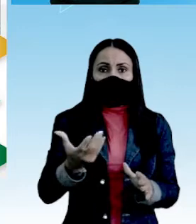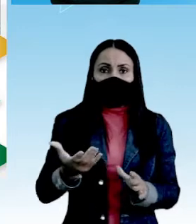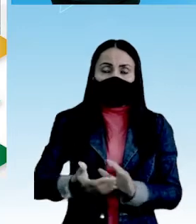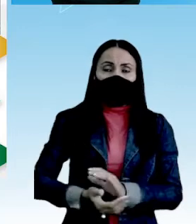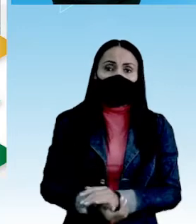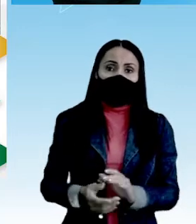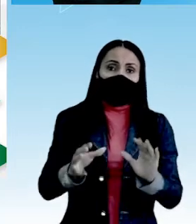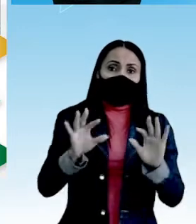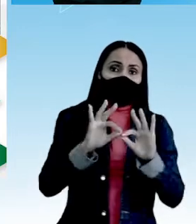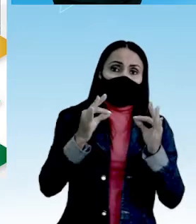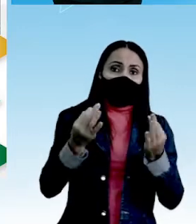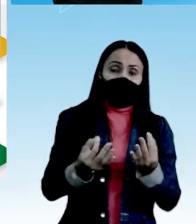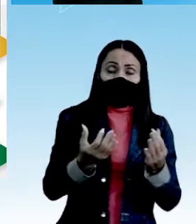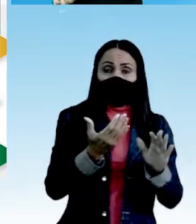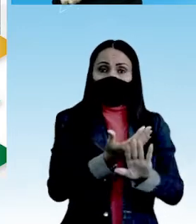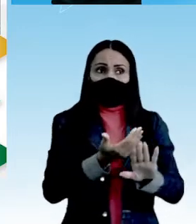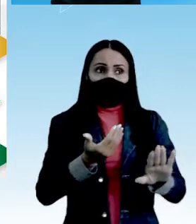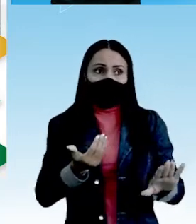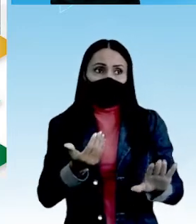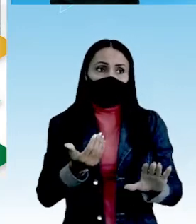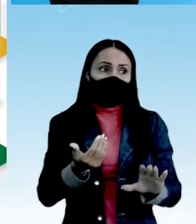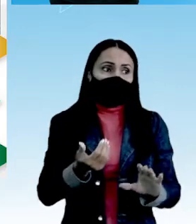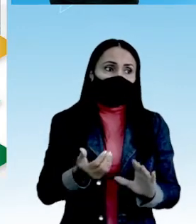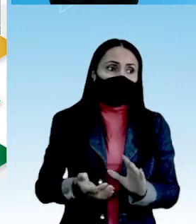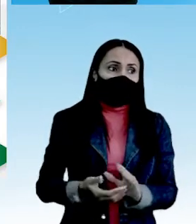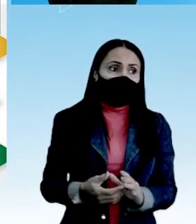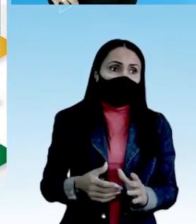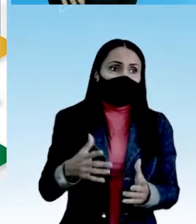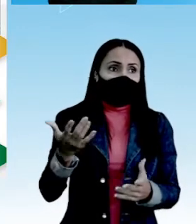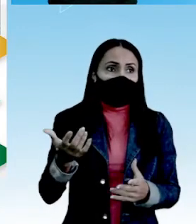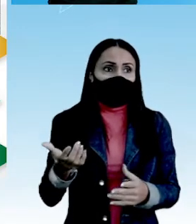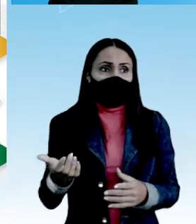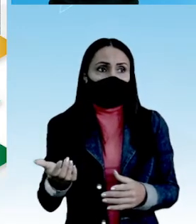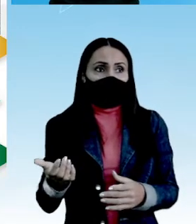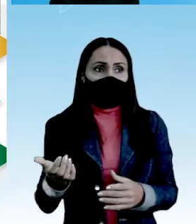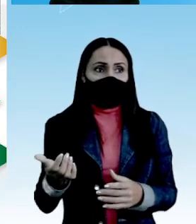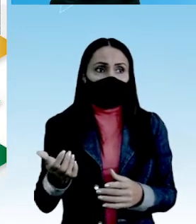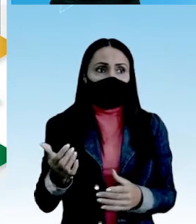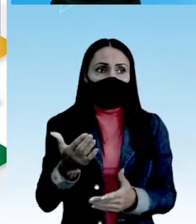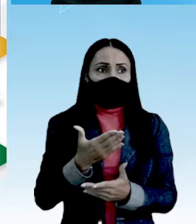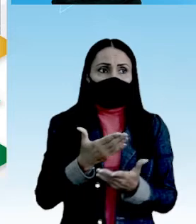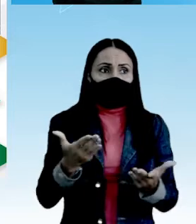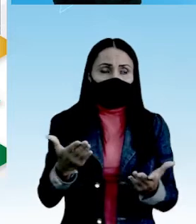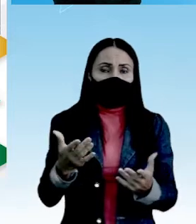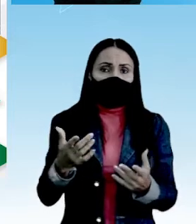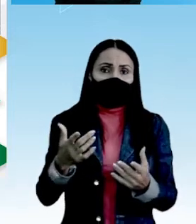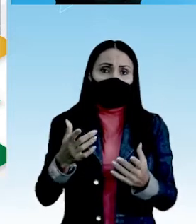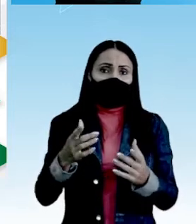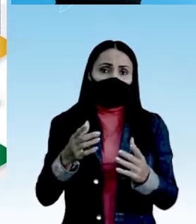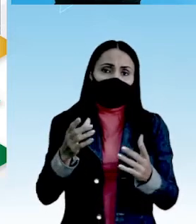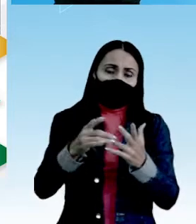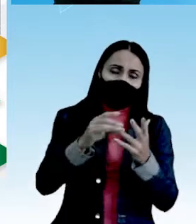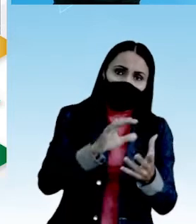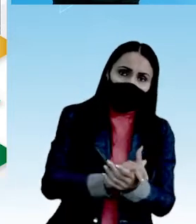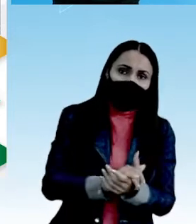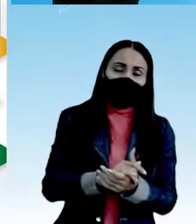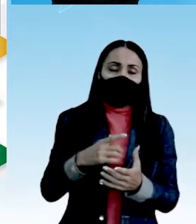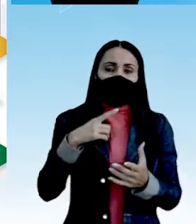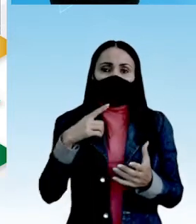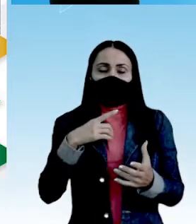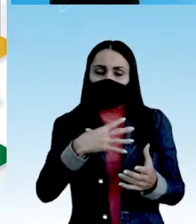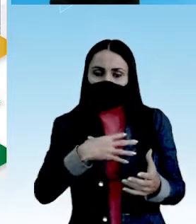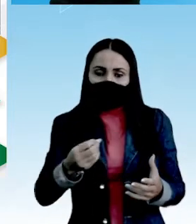ela não se resolveu muito bem. O sonho dela era casar, ter filhos e formar uma família para